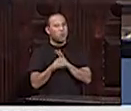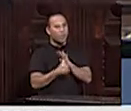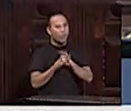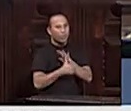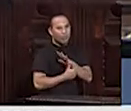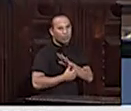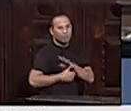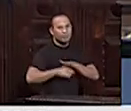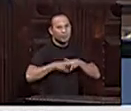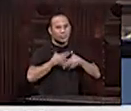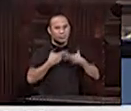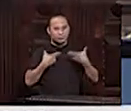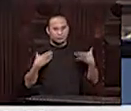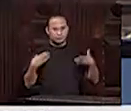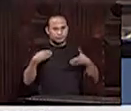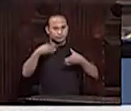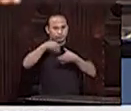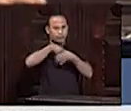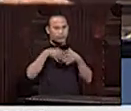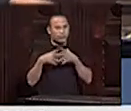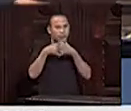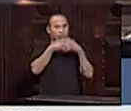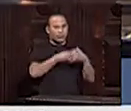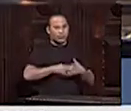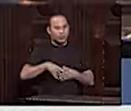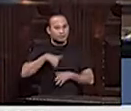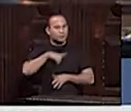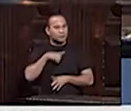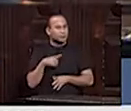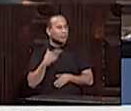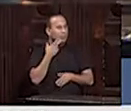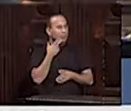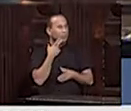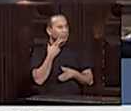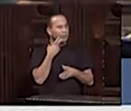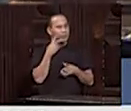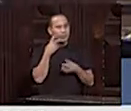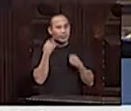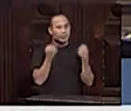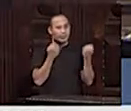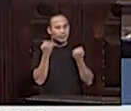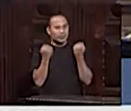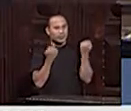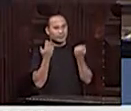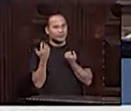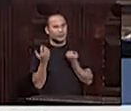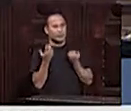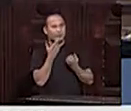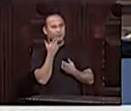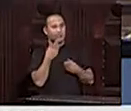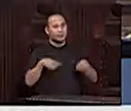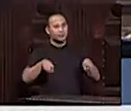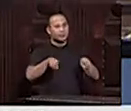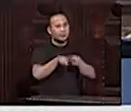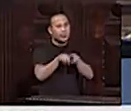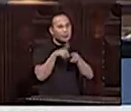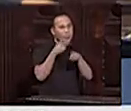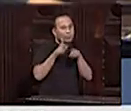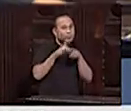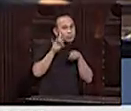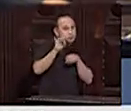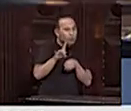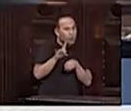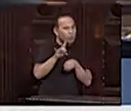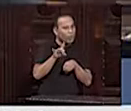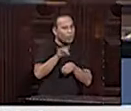é enorme, a insegurança de algumas instalações industriais. Falaram também que o problema não é só do Rio de Janeiro, é o problema